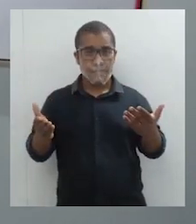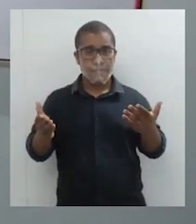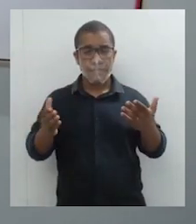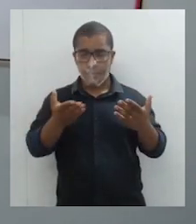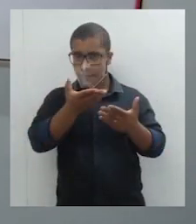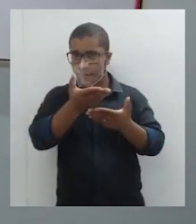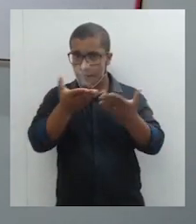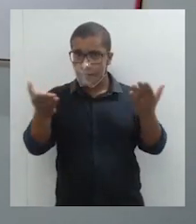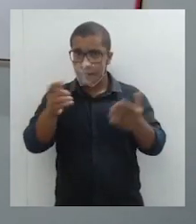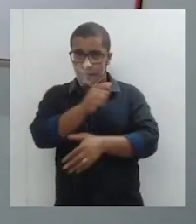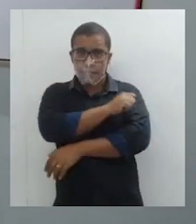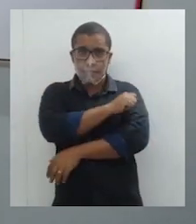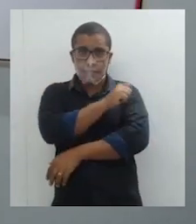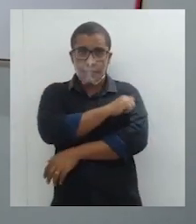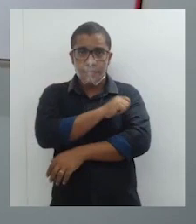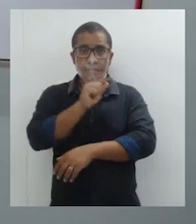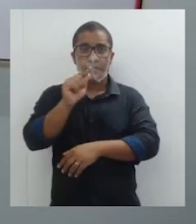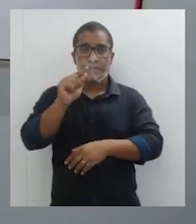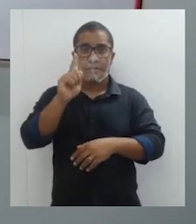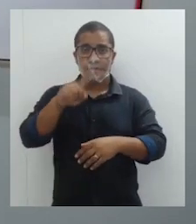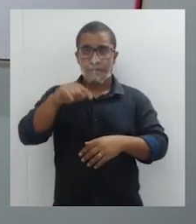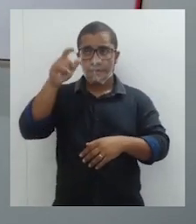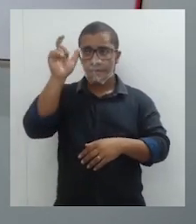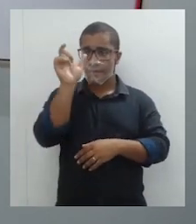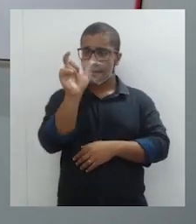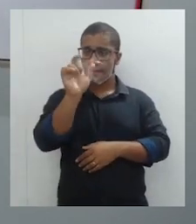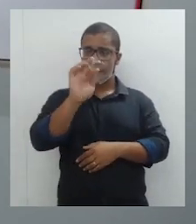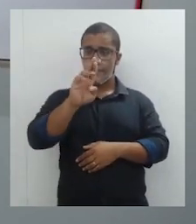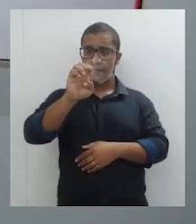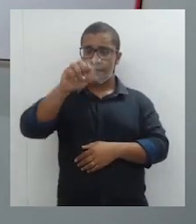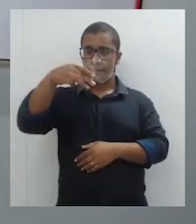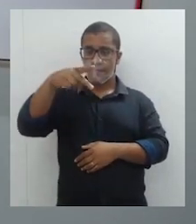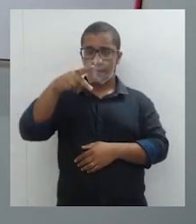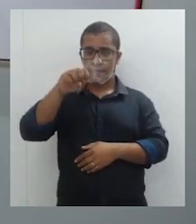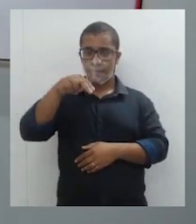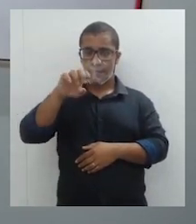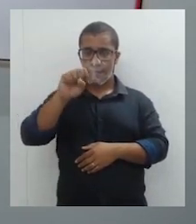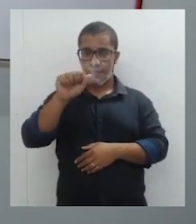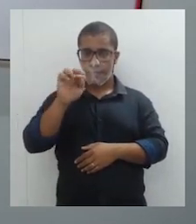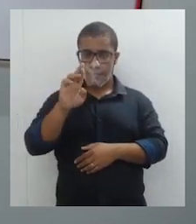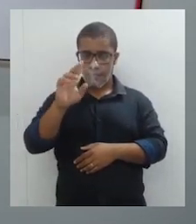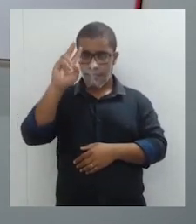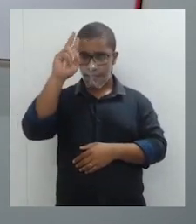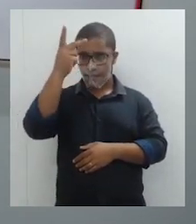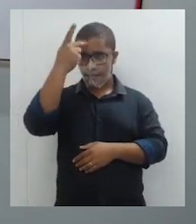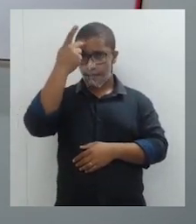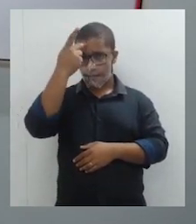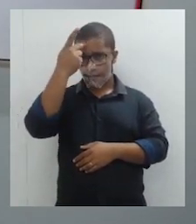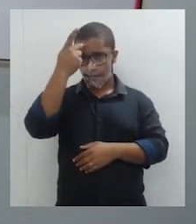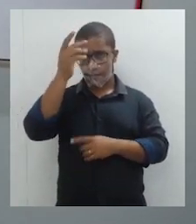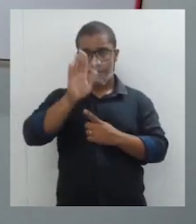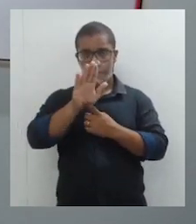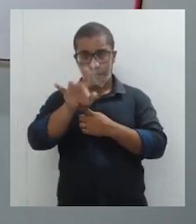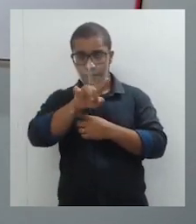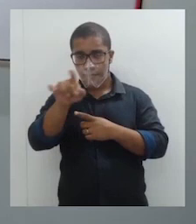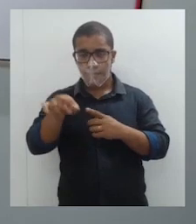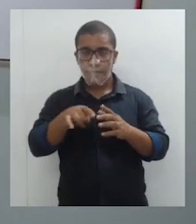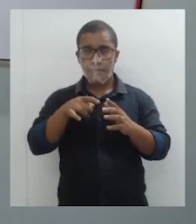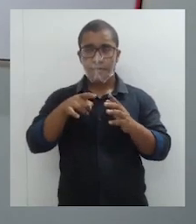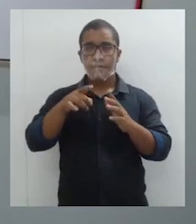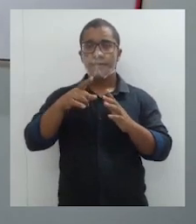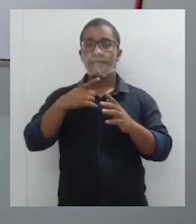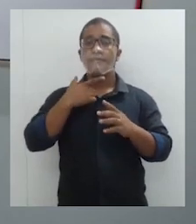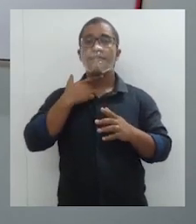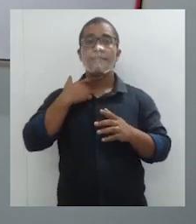para você e foi este repensar esse trazer este olhar essa busca pela